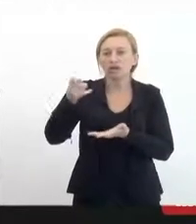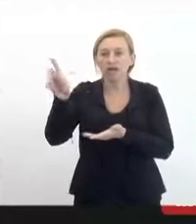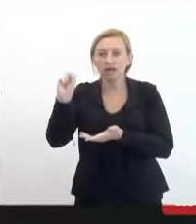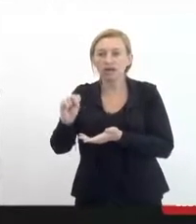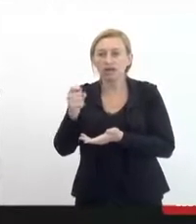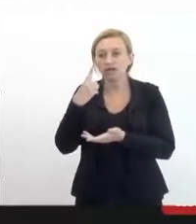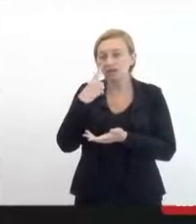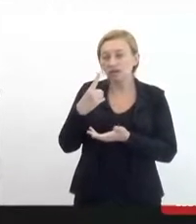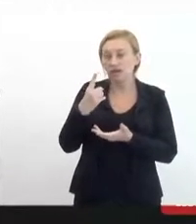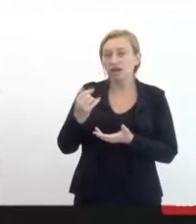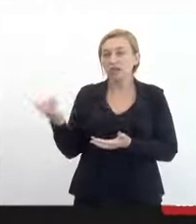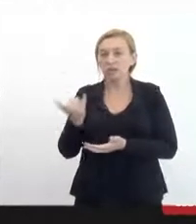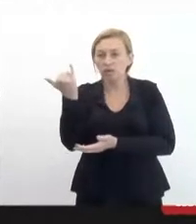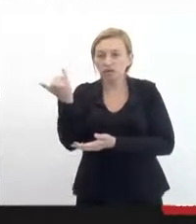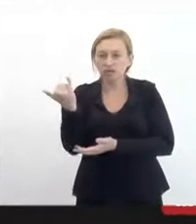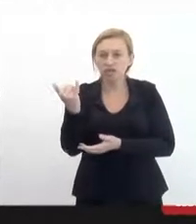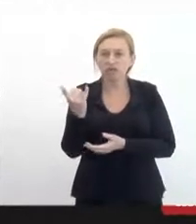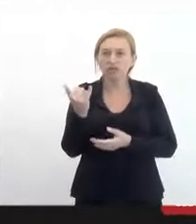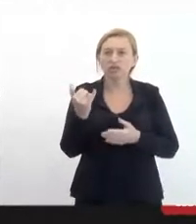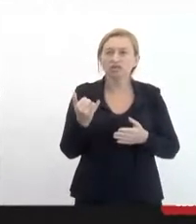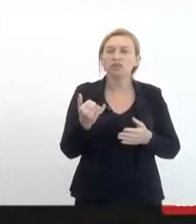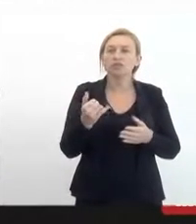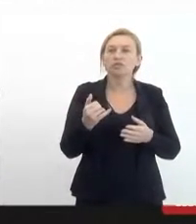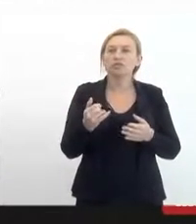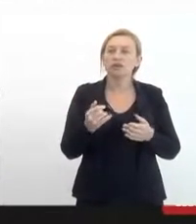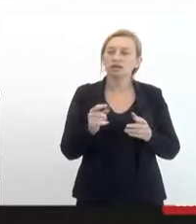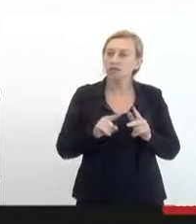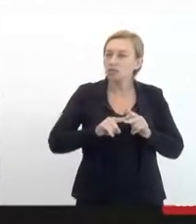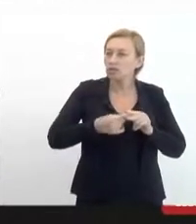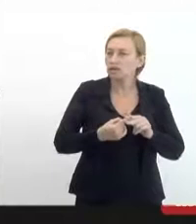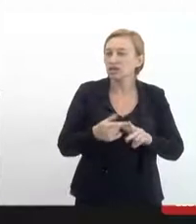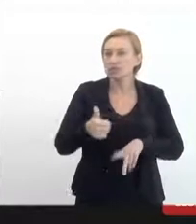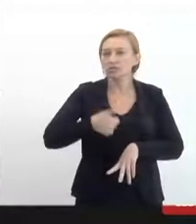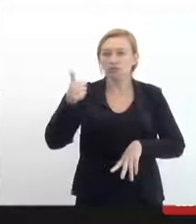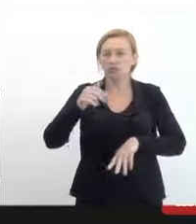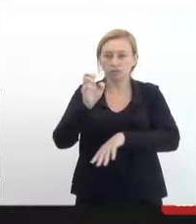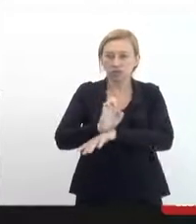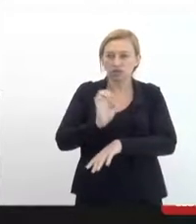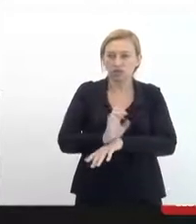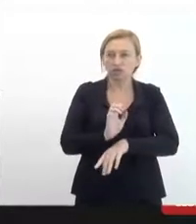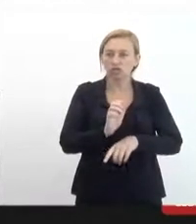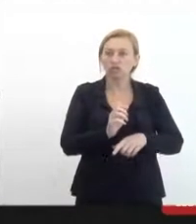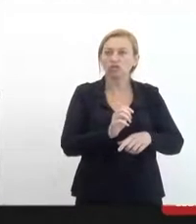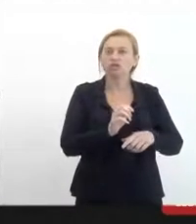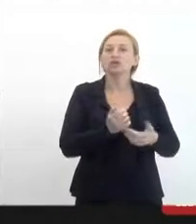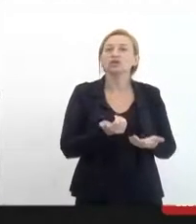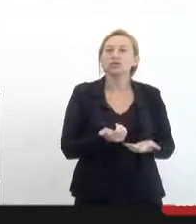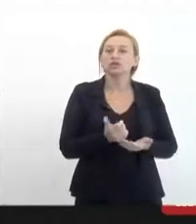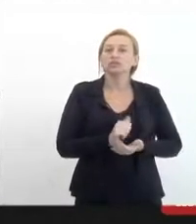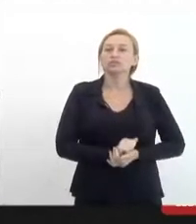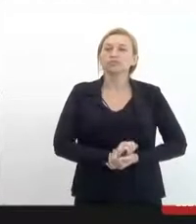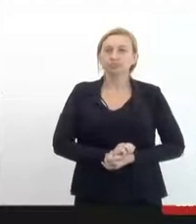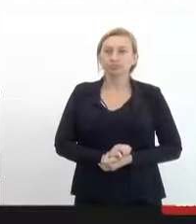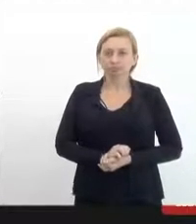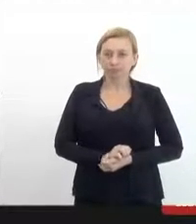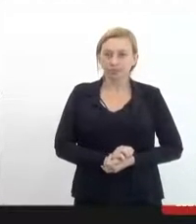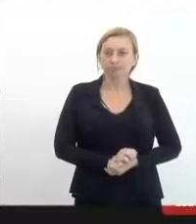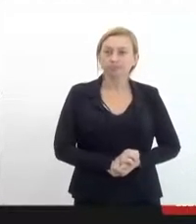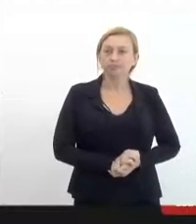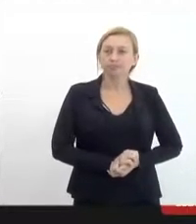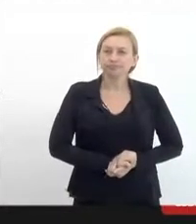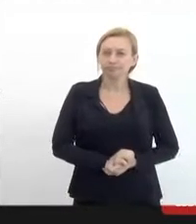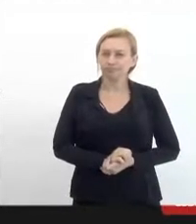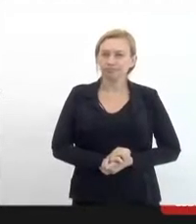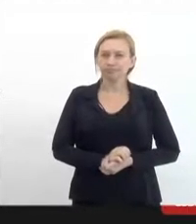ponto importante para ser melhor regulamentado pelo Estado e atualizado à luz da jurisprudência. Nesse